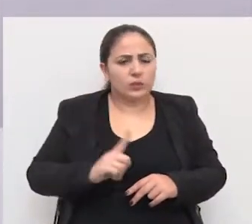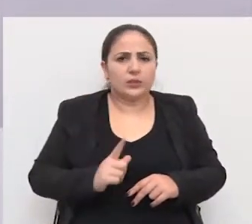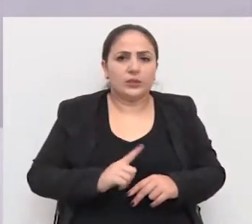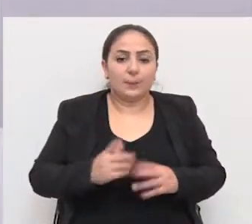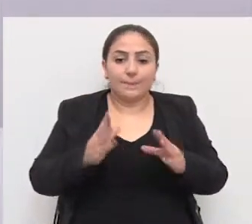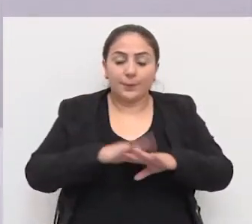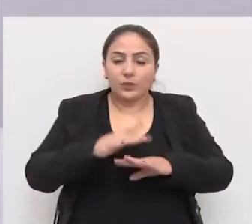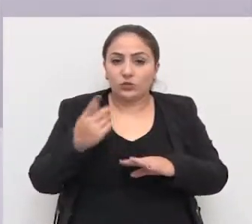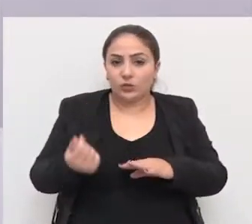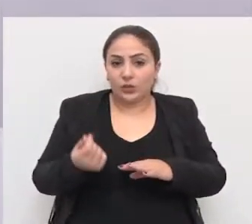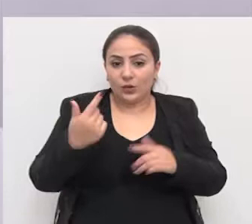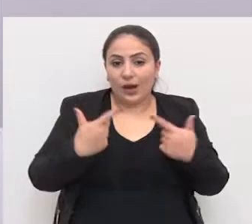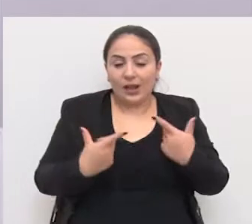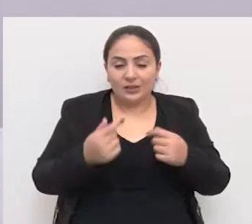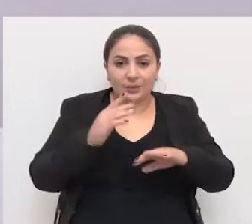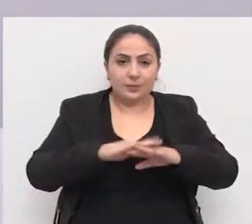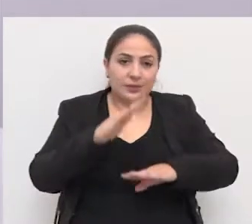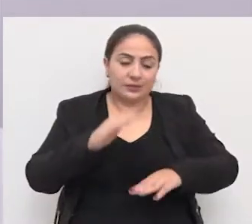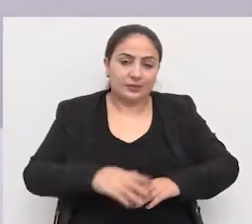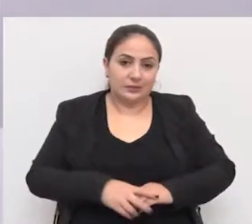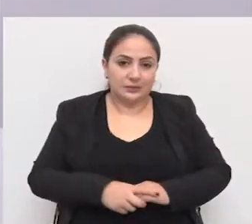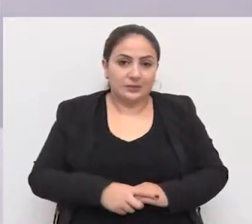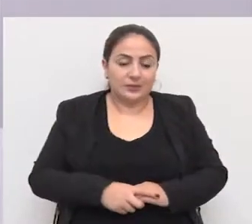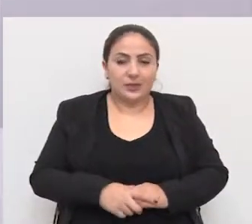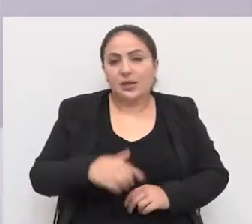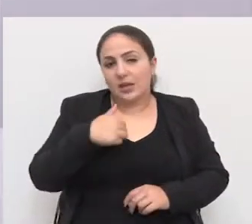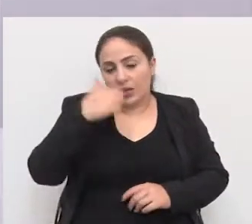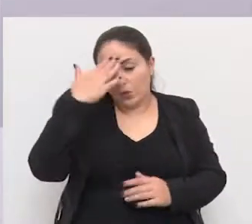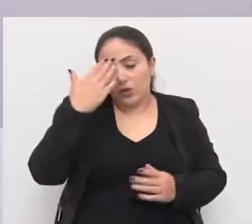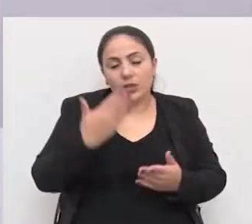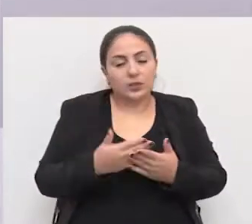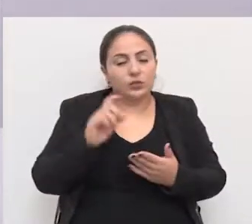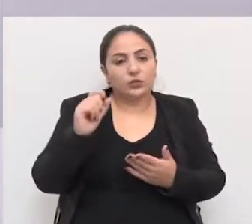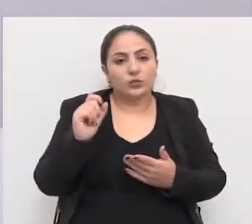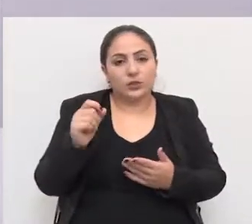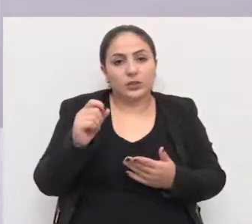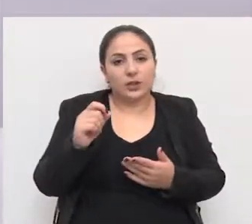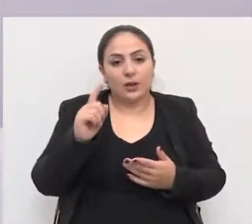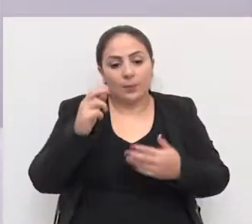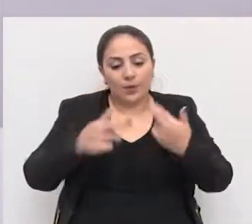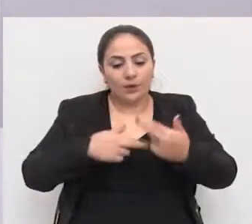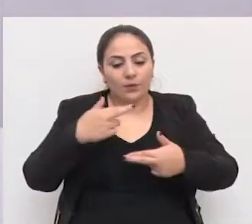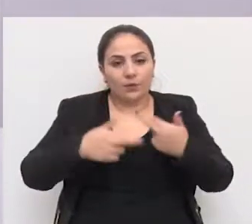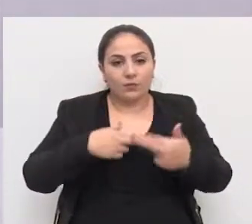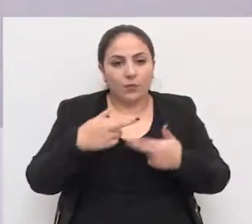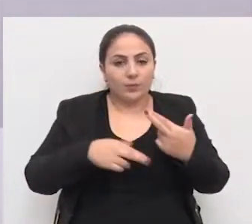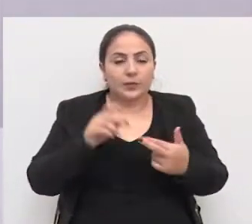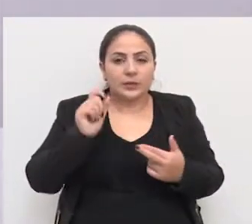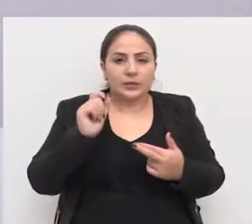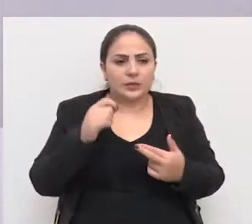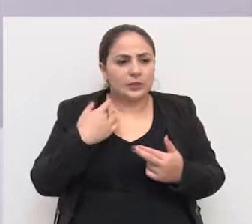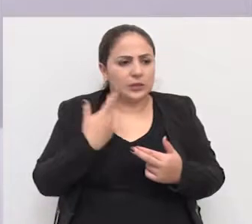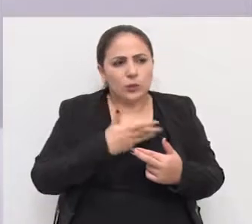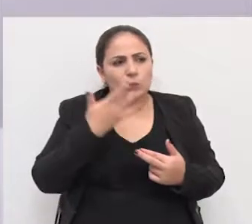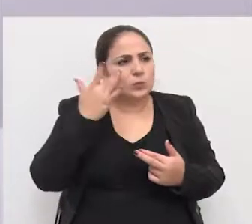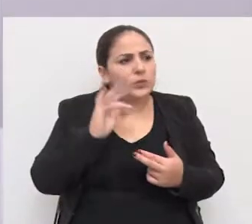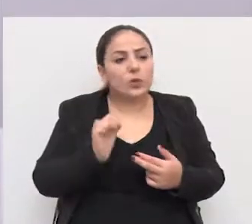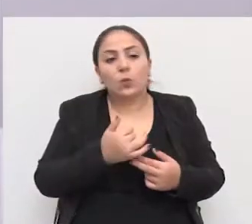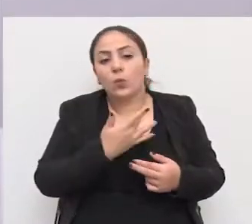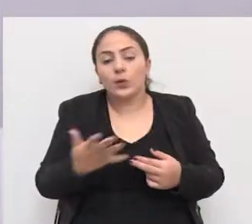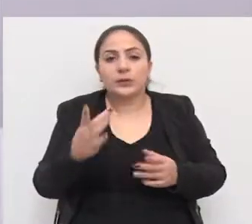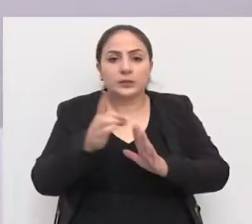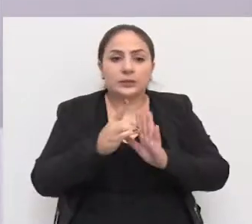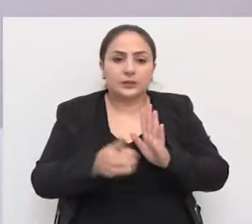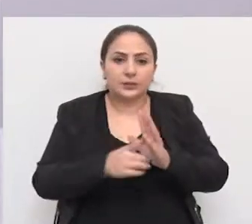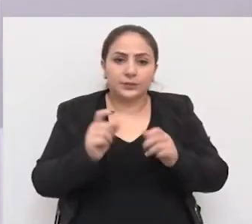momento que eu tenho mais dinheiro eu gasto mais, todo mundo ganha mais. Então, acredito que essa é uma das reformas que não sei quantas